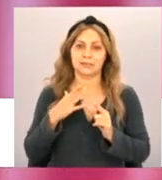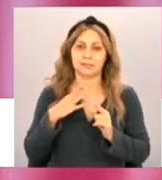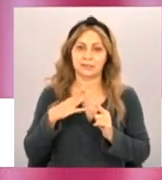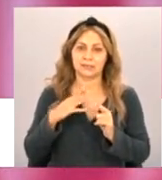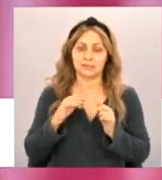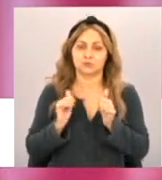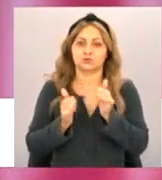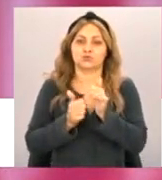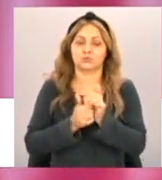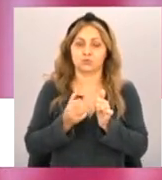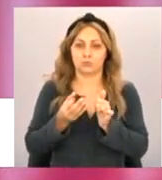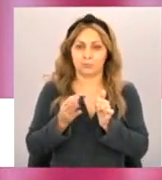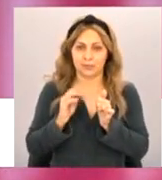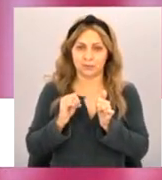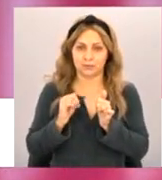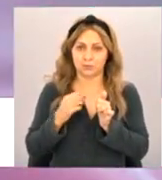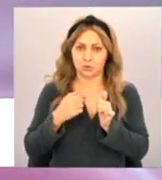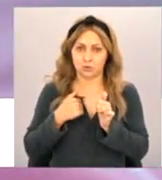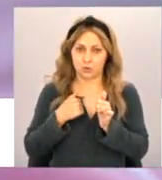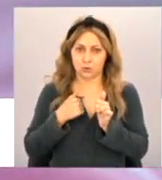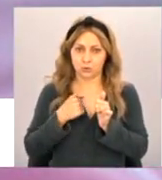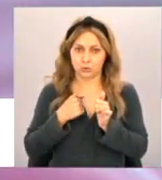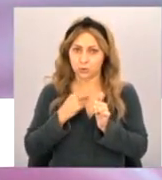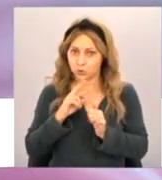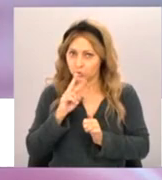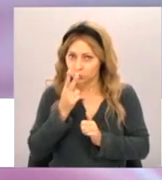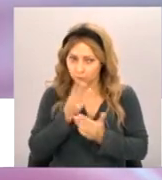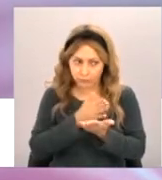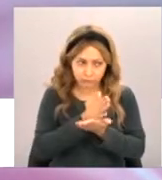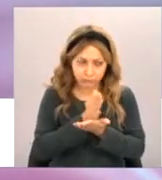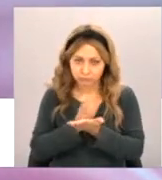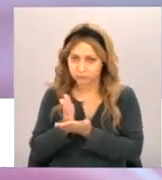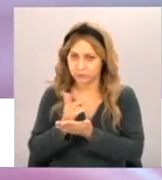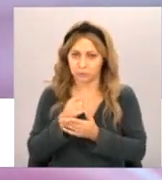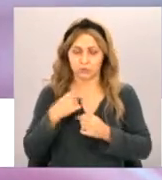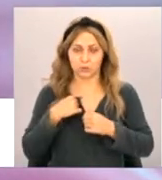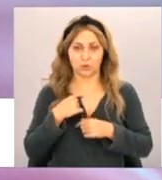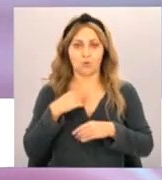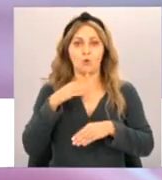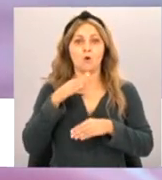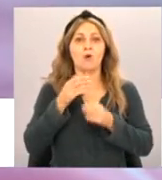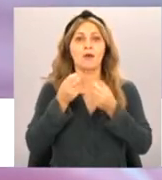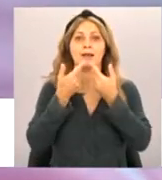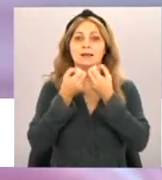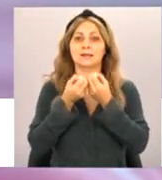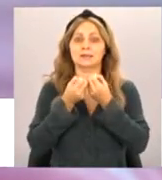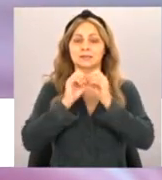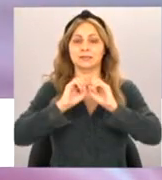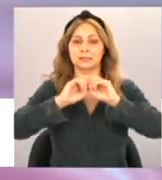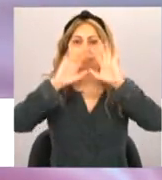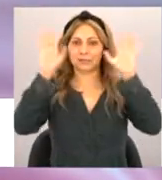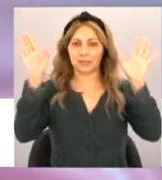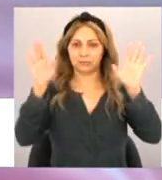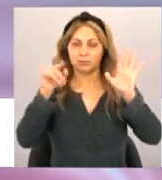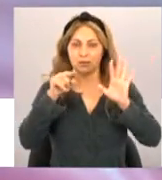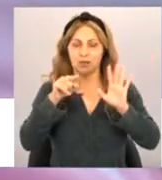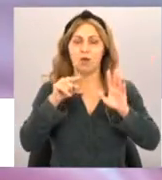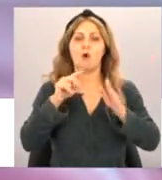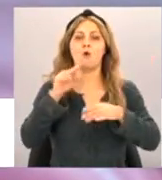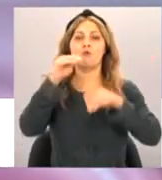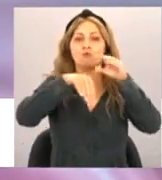lado de do peço nenhuma ambiguidade estratégia eu volto mais claro deste boletim de voto múltiplo de volta não tem nem os trilhos de uma letra miudinha